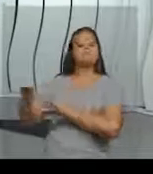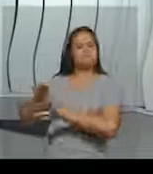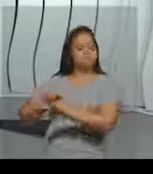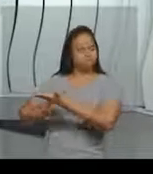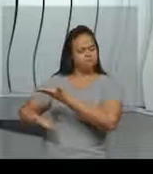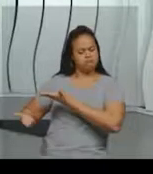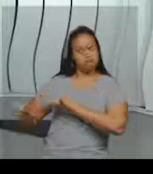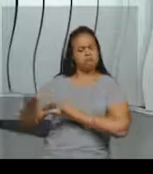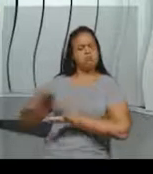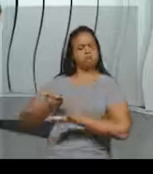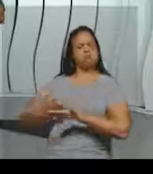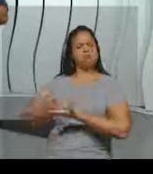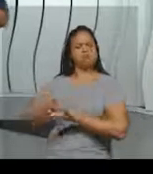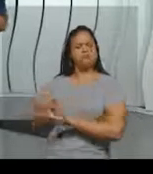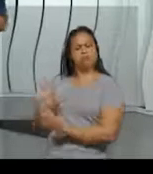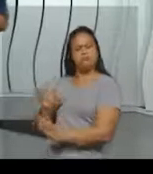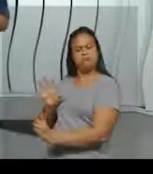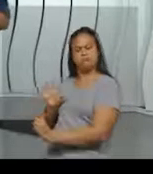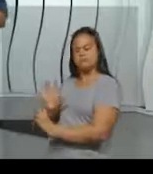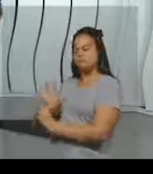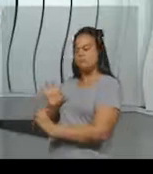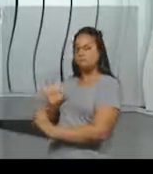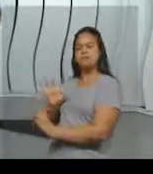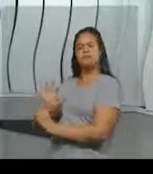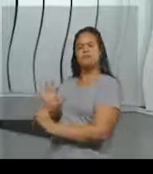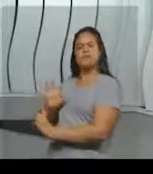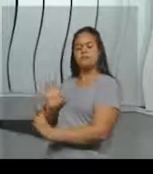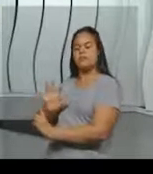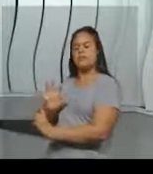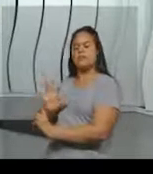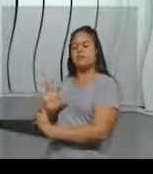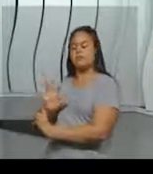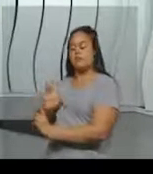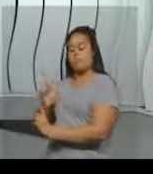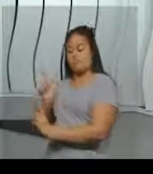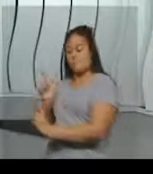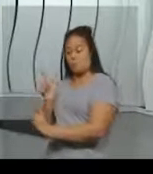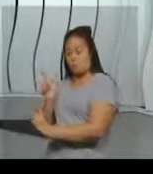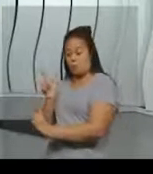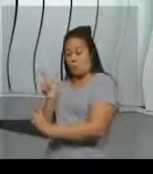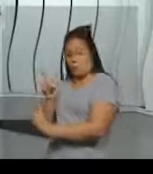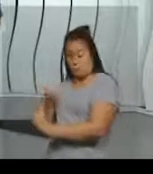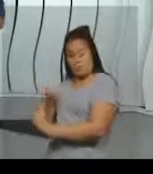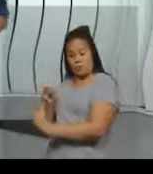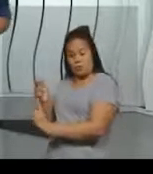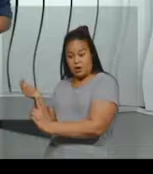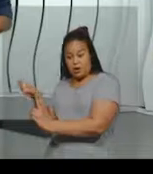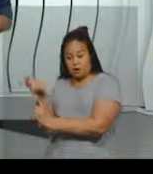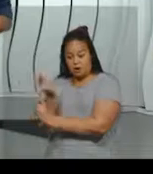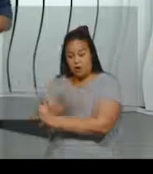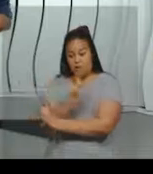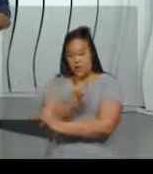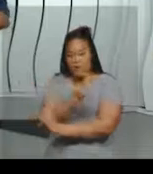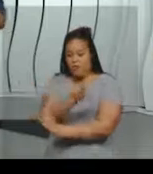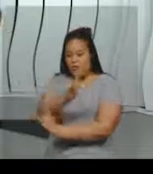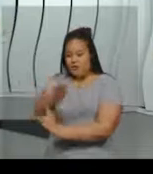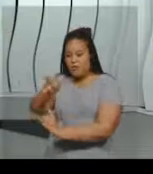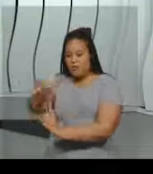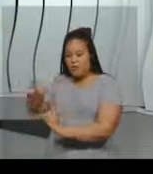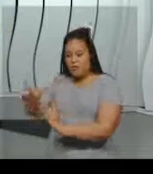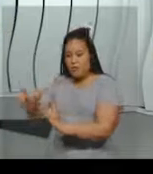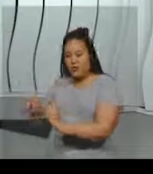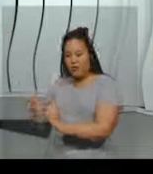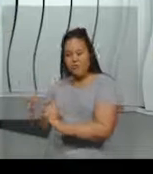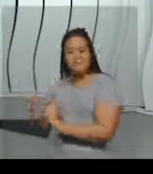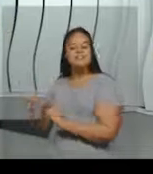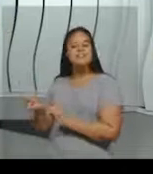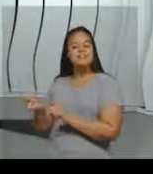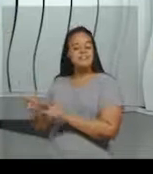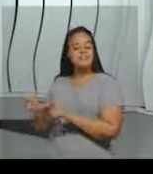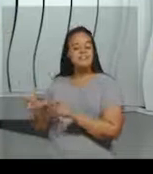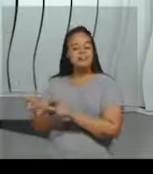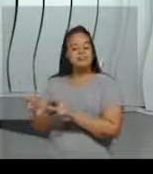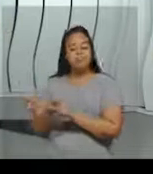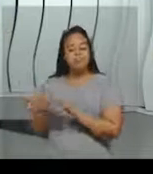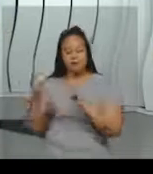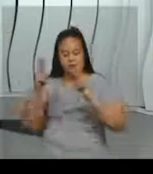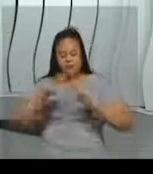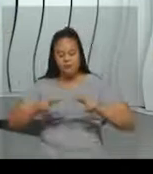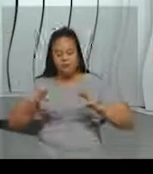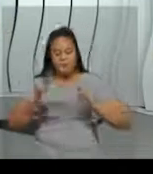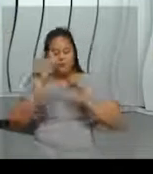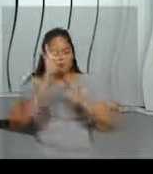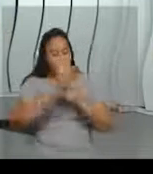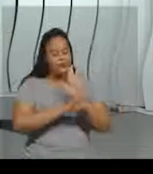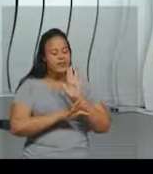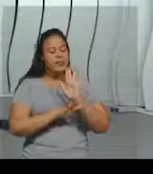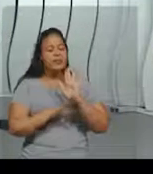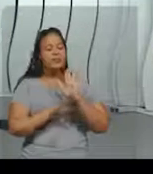mais, influenciando uns aos outros, E aí, como a gente acabou de ver aqui no texto, é uma